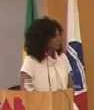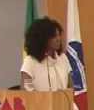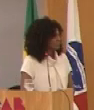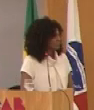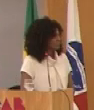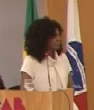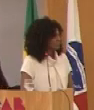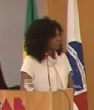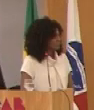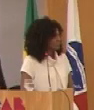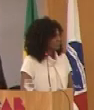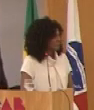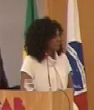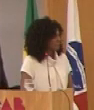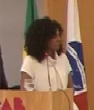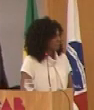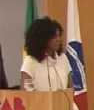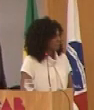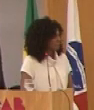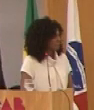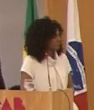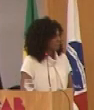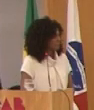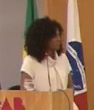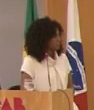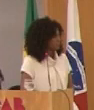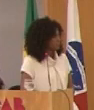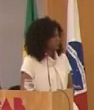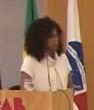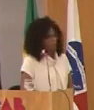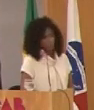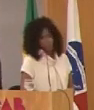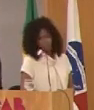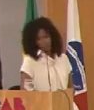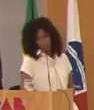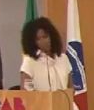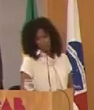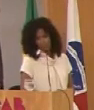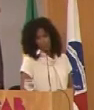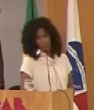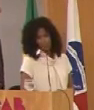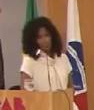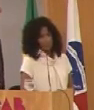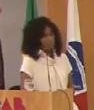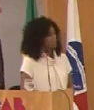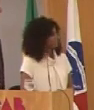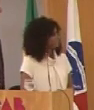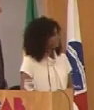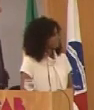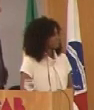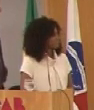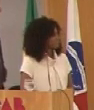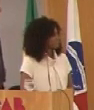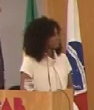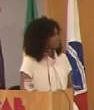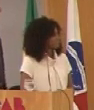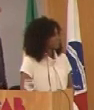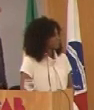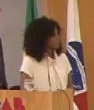área continuam escabrosas. O Brasil figura entre as 5 nações do mundo onde os profissionais de comunicação